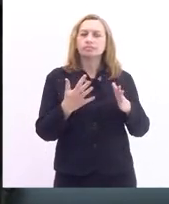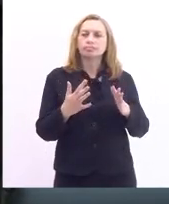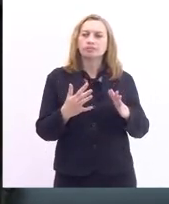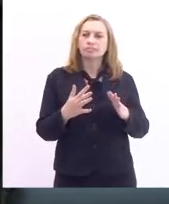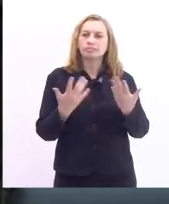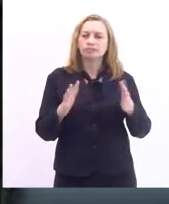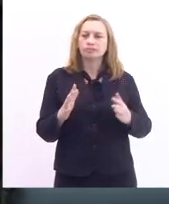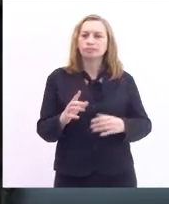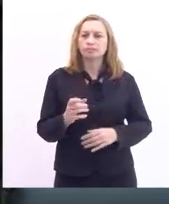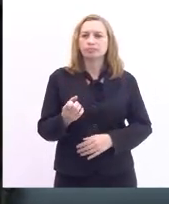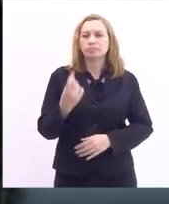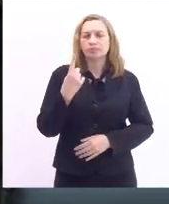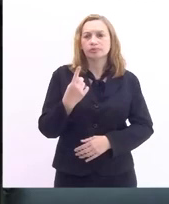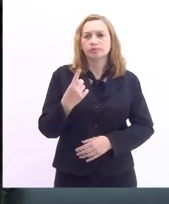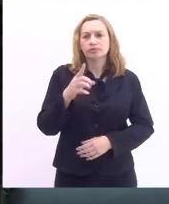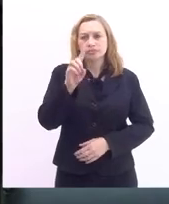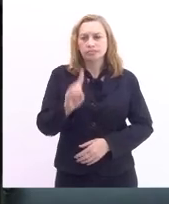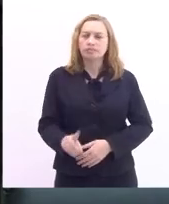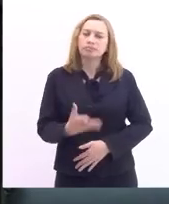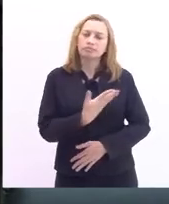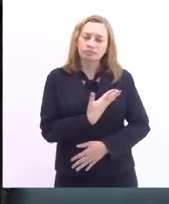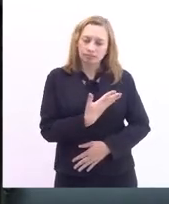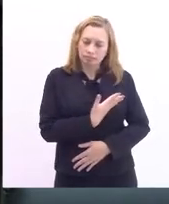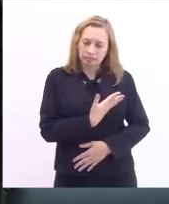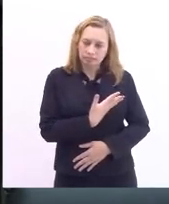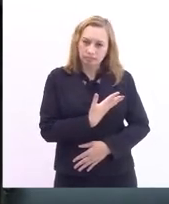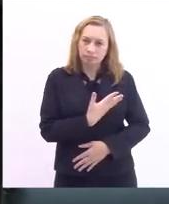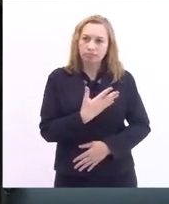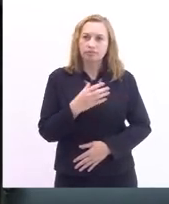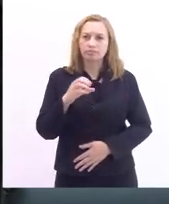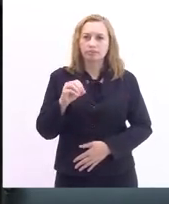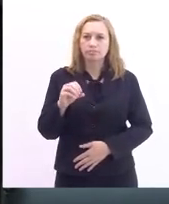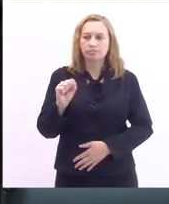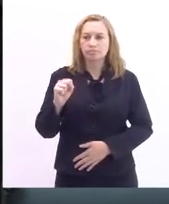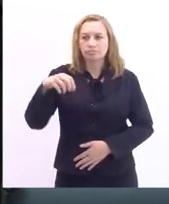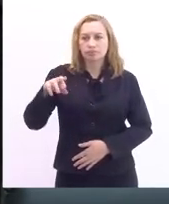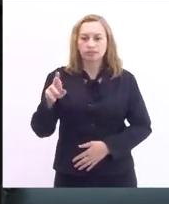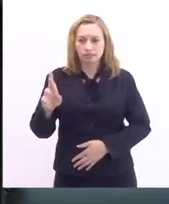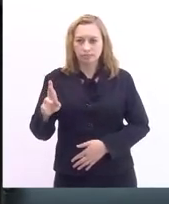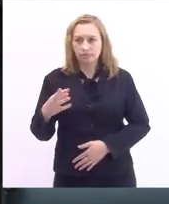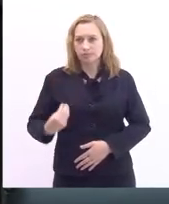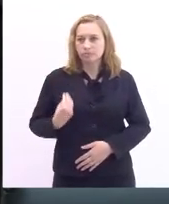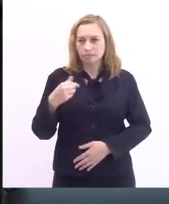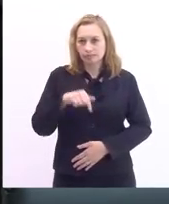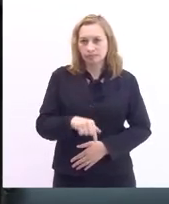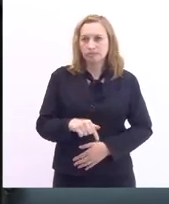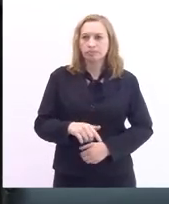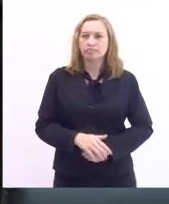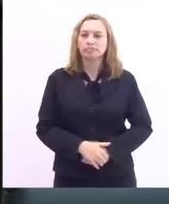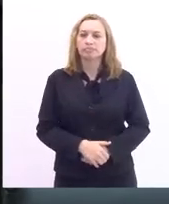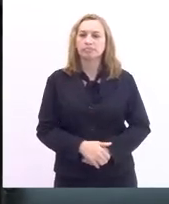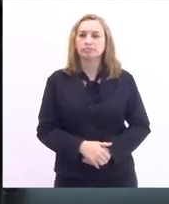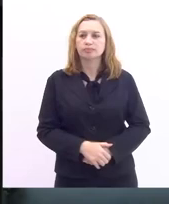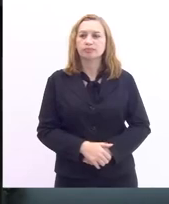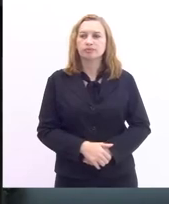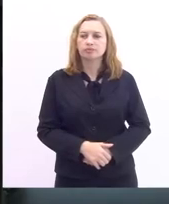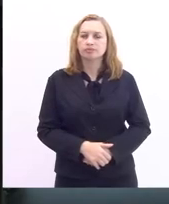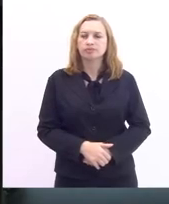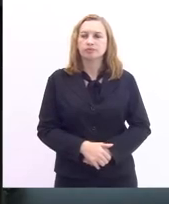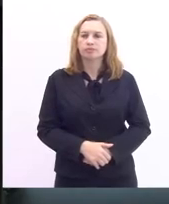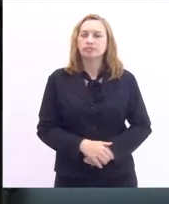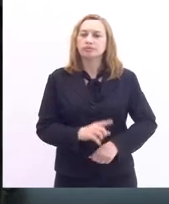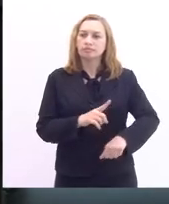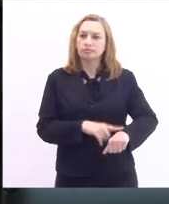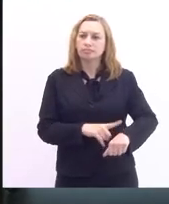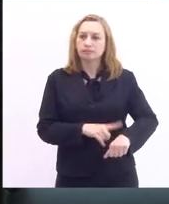ex-diretor do cft meu amigo tomar rockenback que está aqui presente nesse nesse ato de